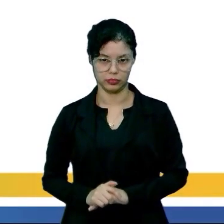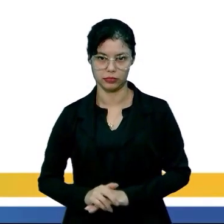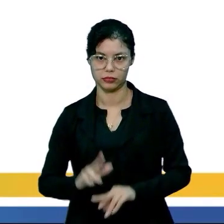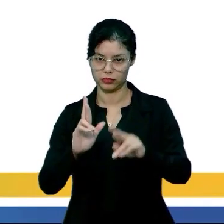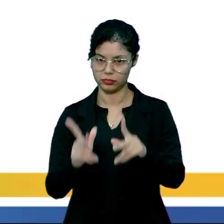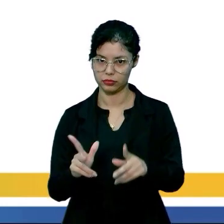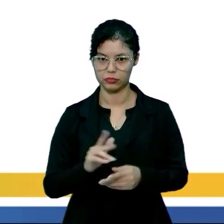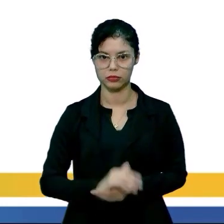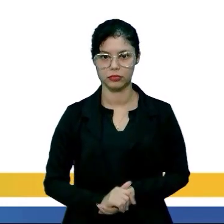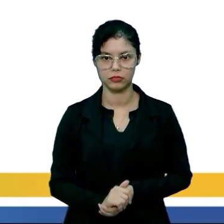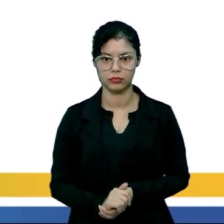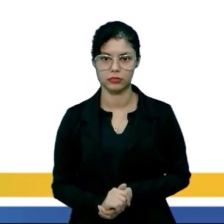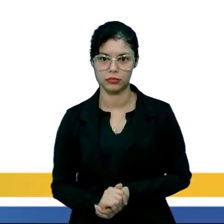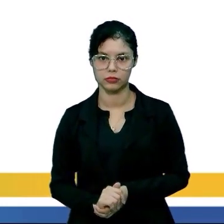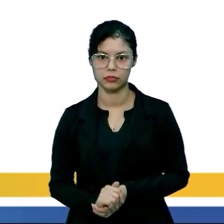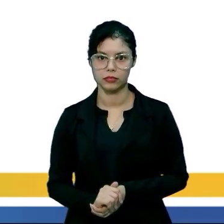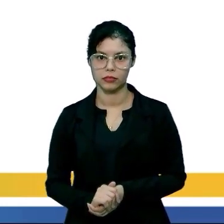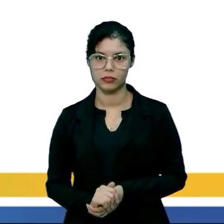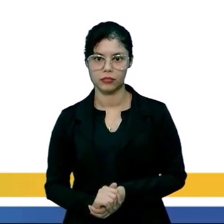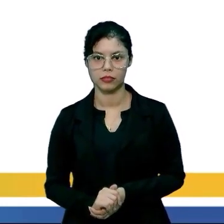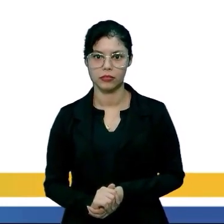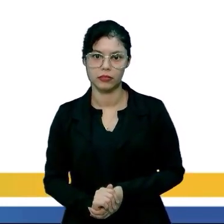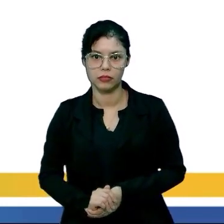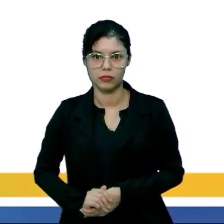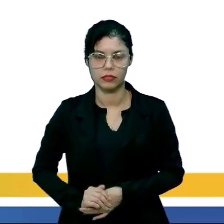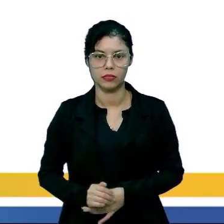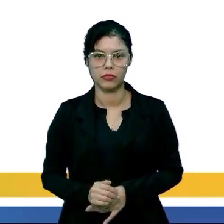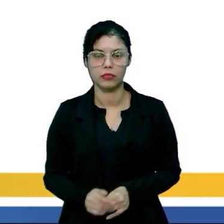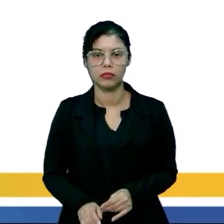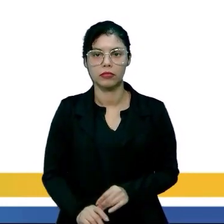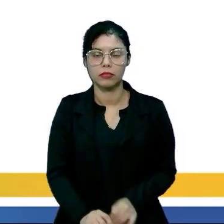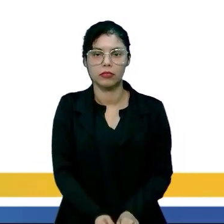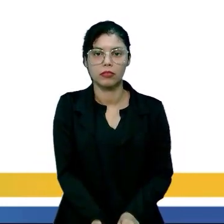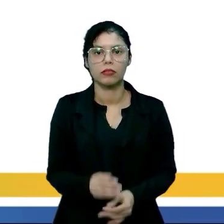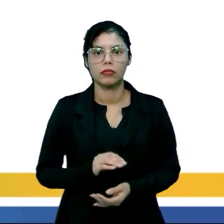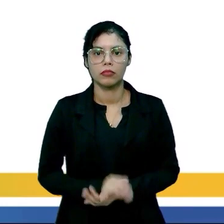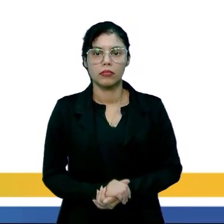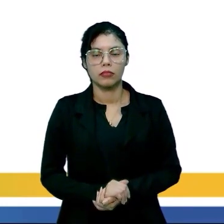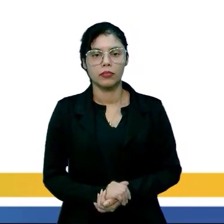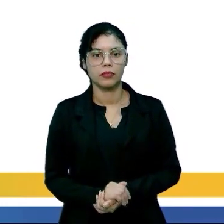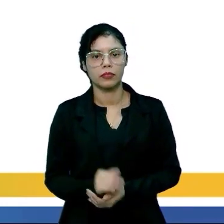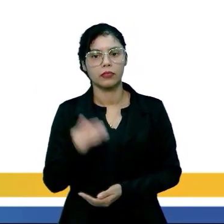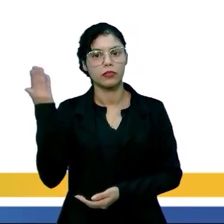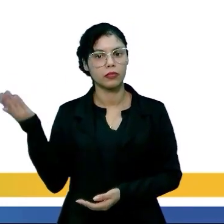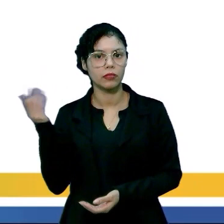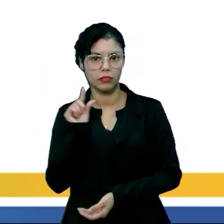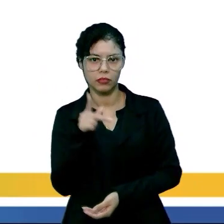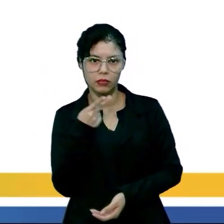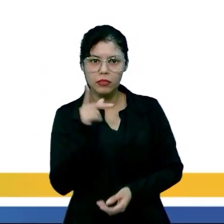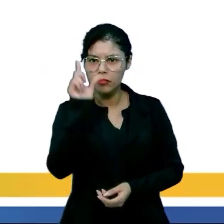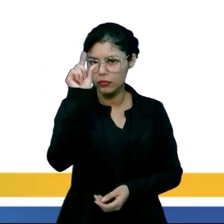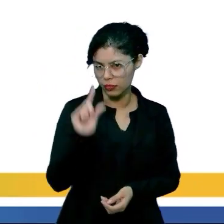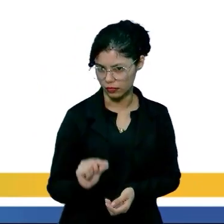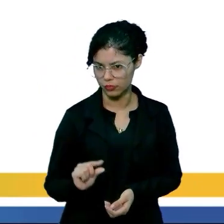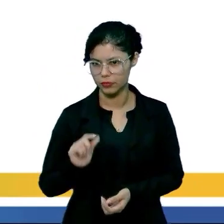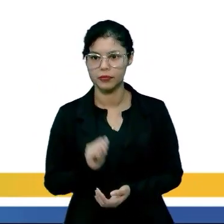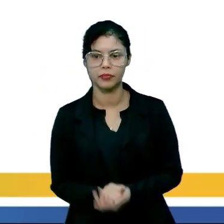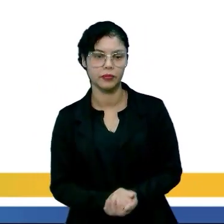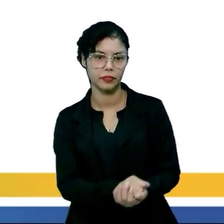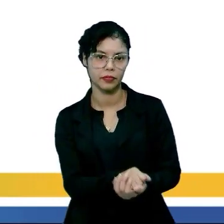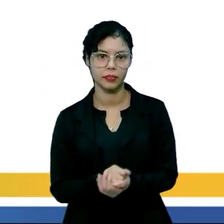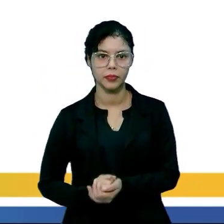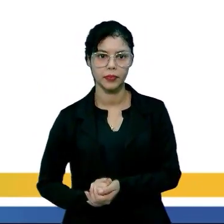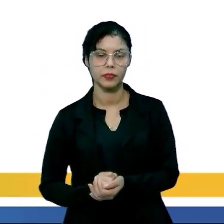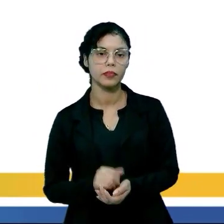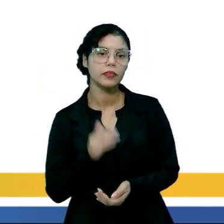se difere das outras. Então, em resumo, é assim, tá? Então, vamos falar um pouquinho de cada uma, só para vocês terem